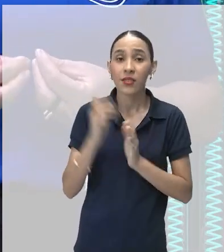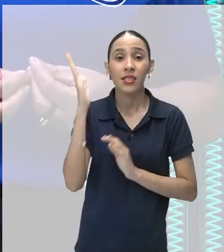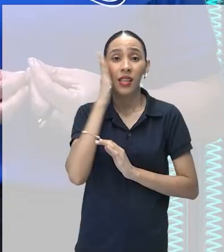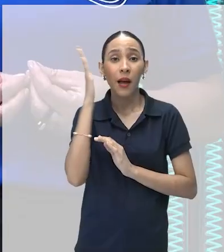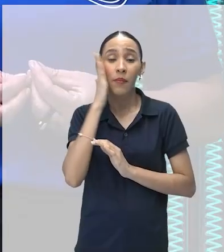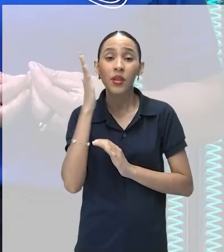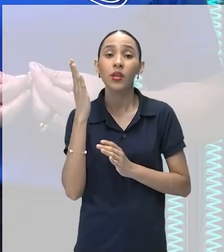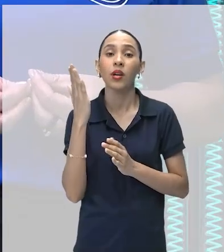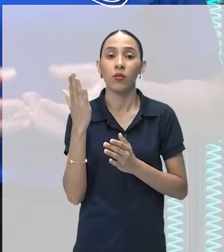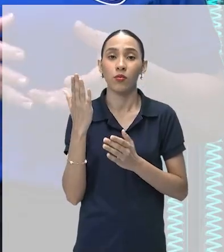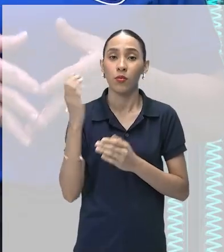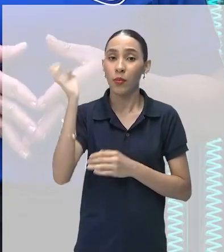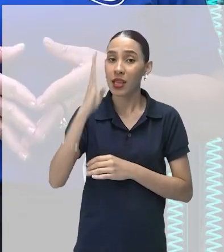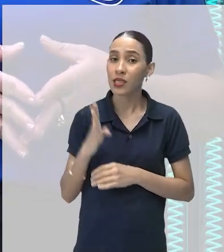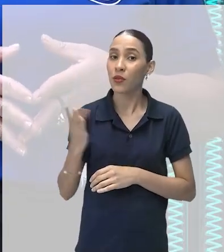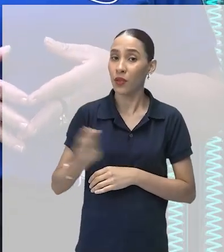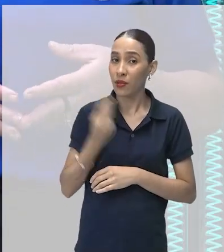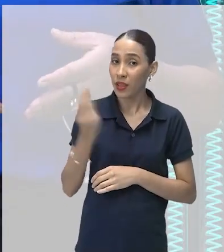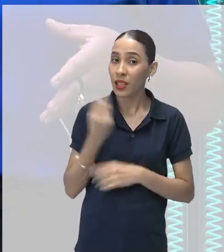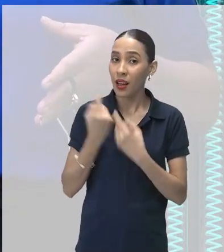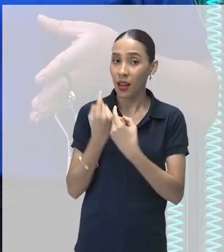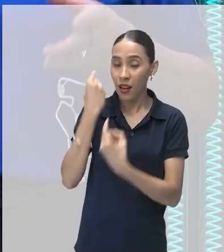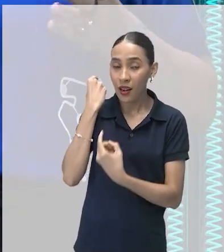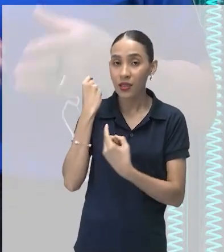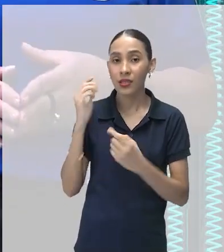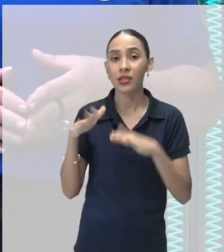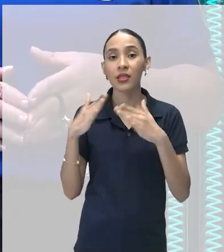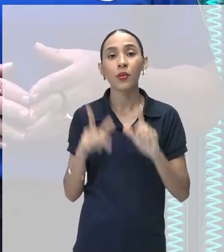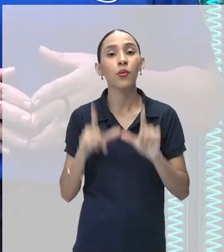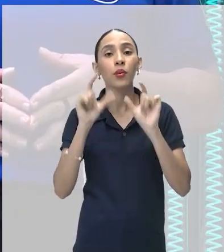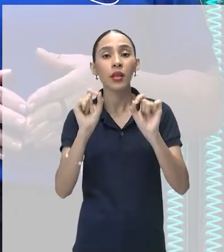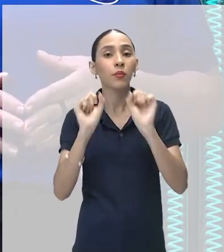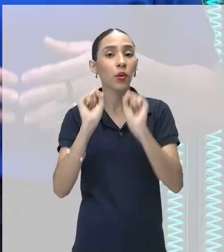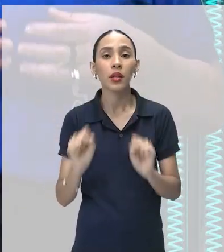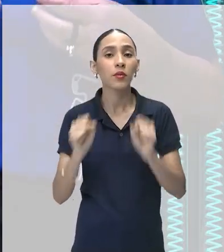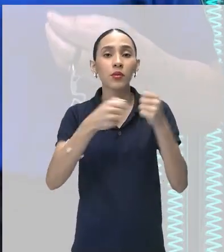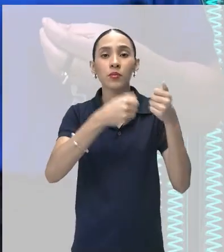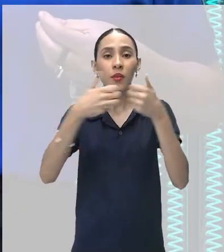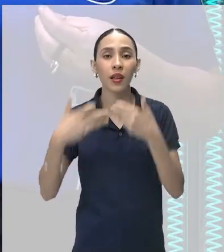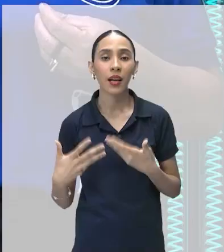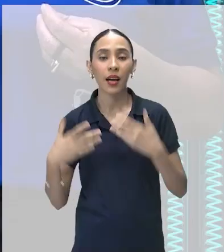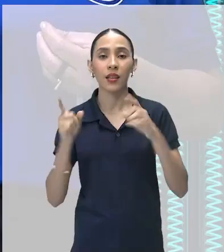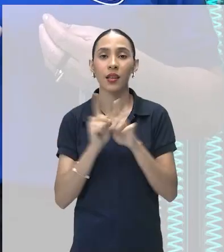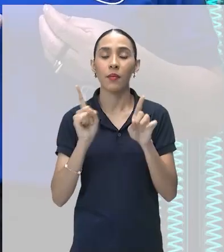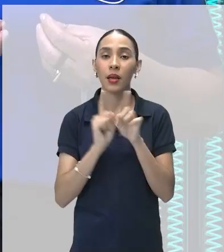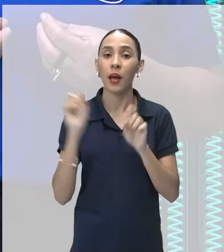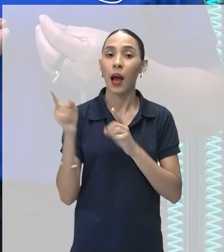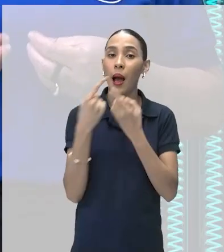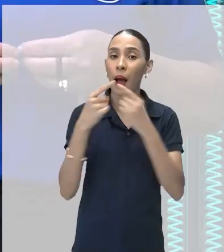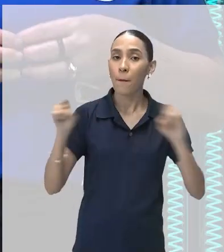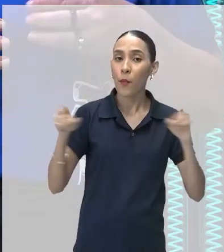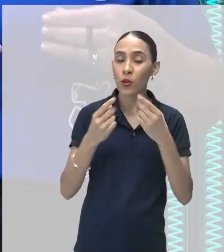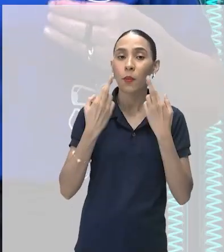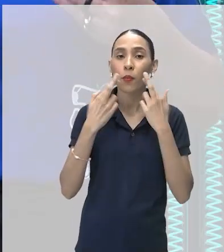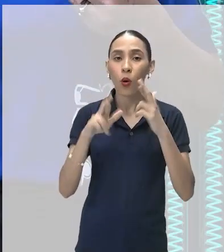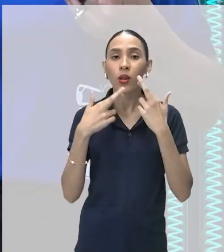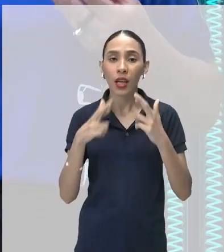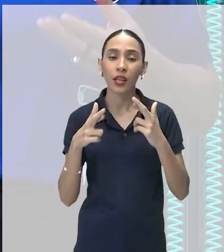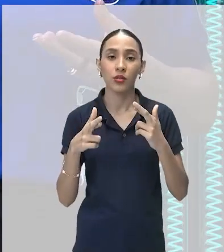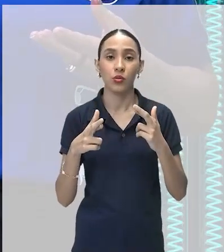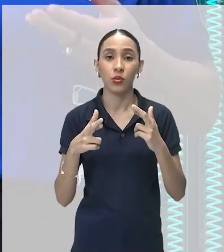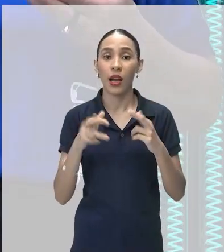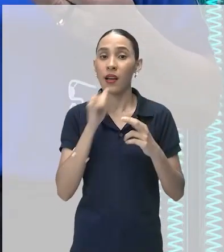realidade do Brasil naquele período. E aí, o que nós podemos falar sobre essa música de protesto